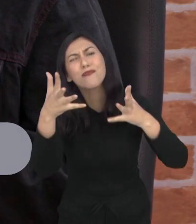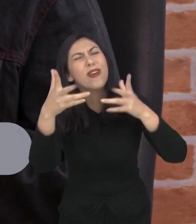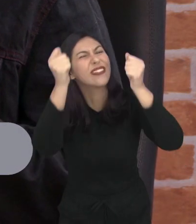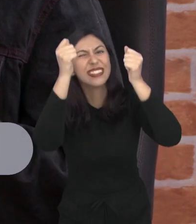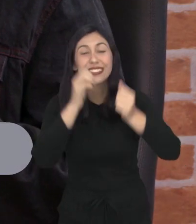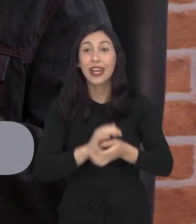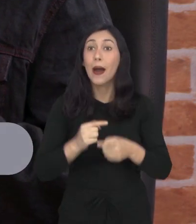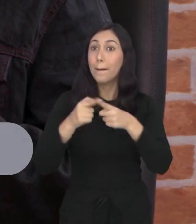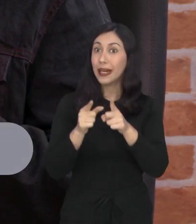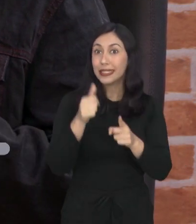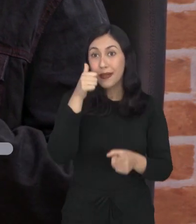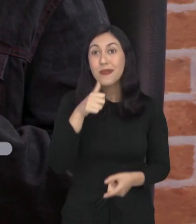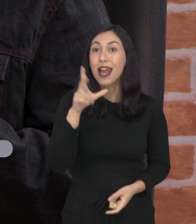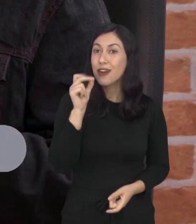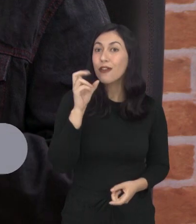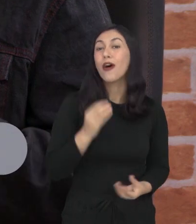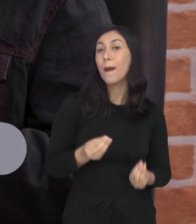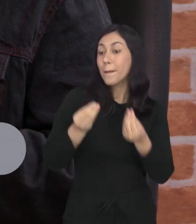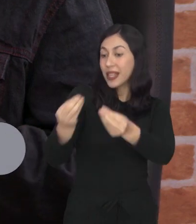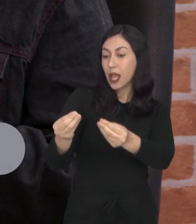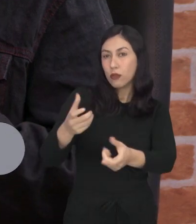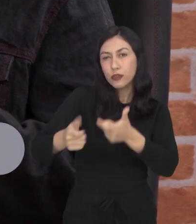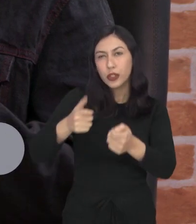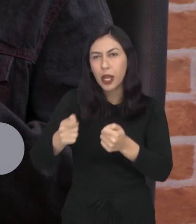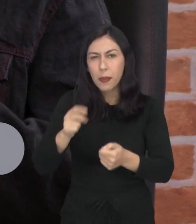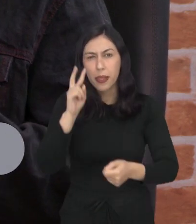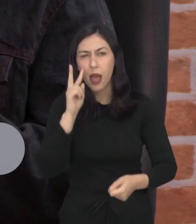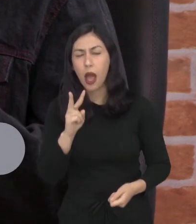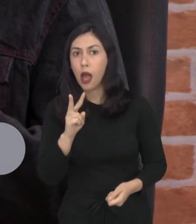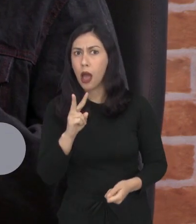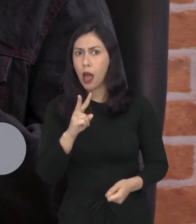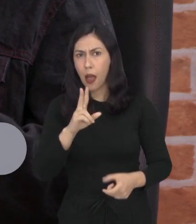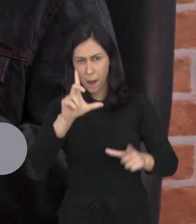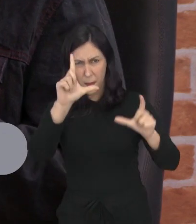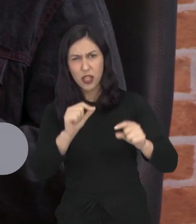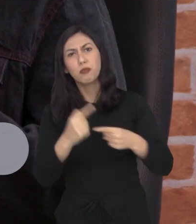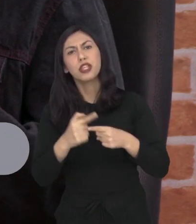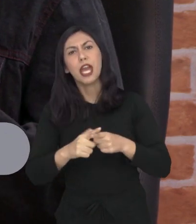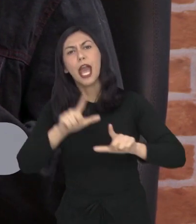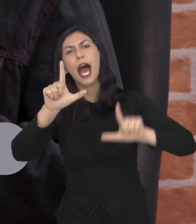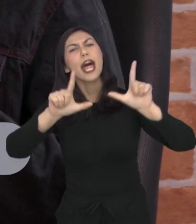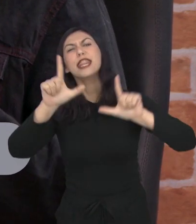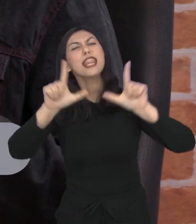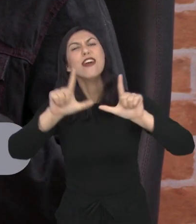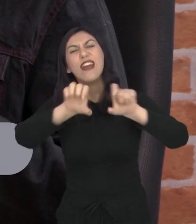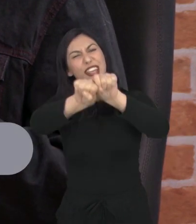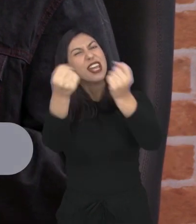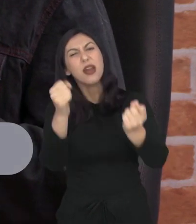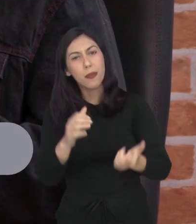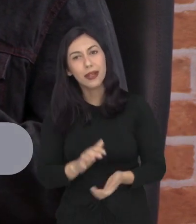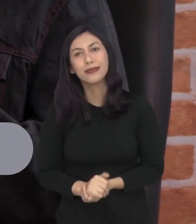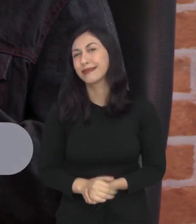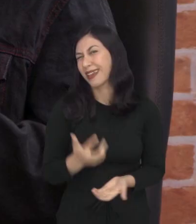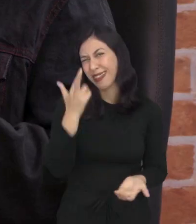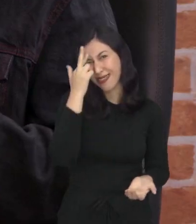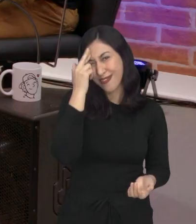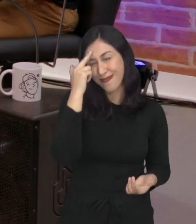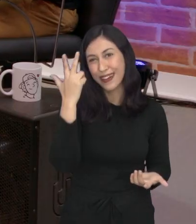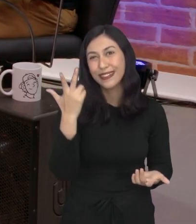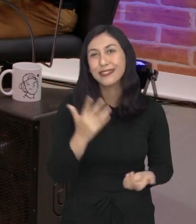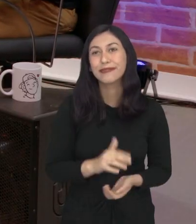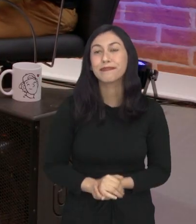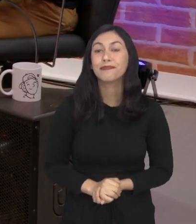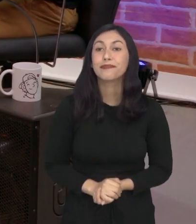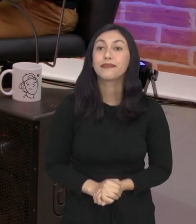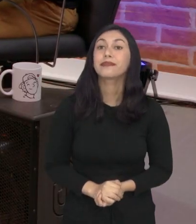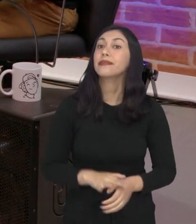maravilhosa. Mas ao mesmo tempo que a avó me deu videogame, ela achava ruim quando eu jogava demais, porque falava que ia estragar a televisão. Coisa normal de vó, né? Normal de